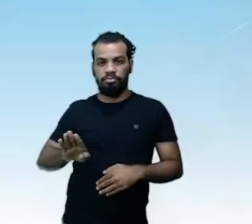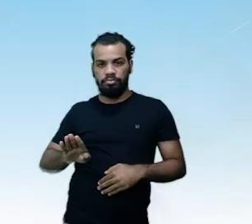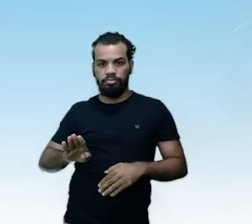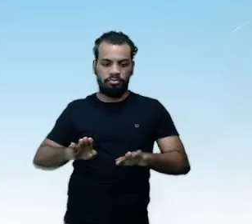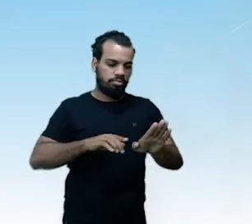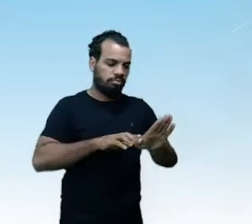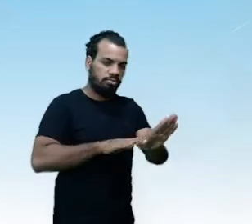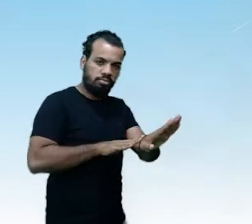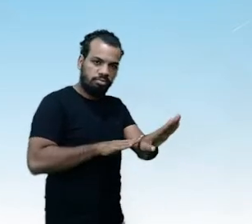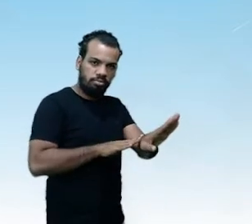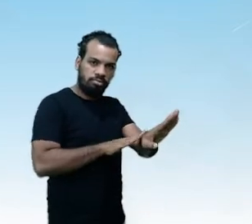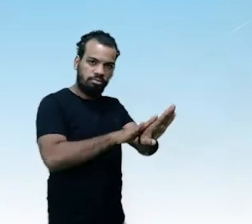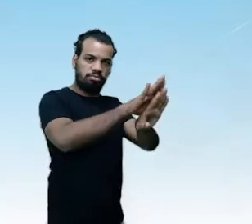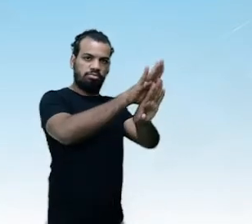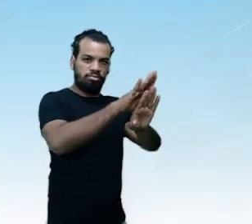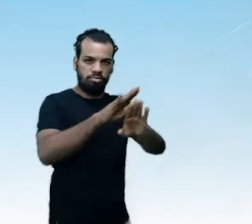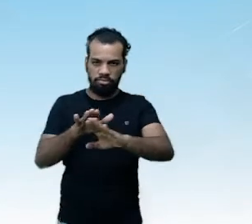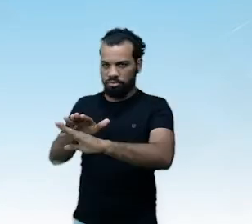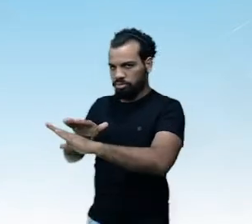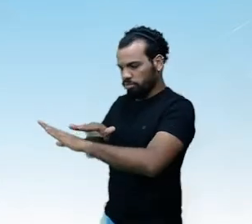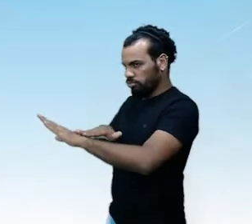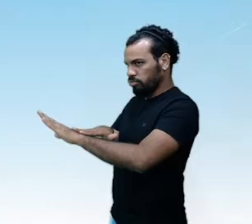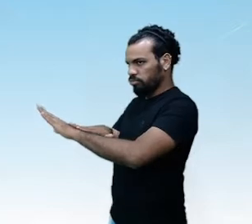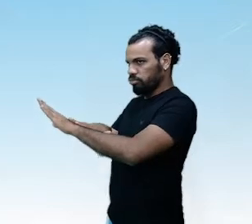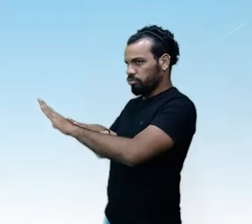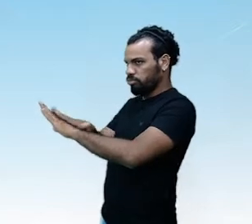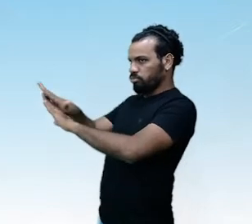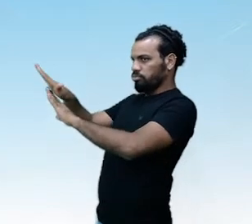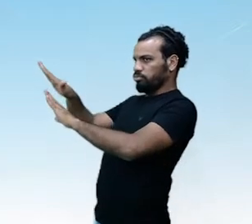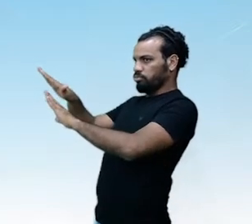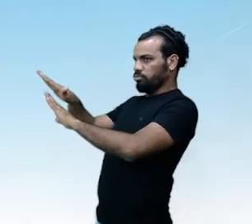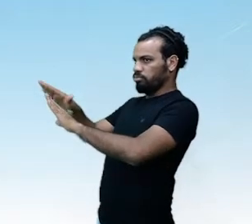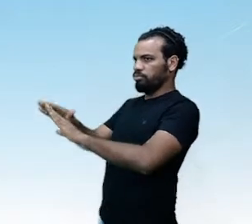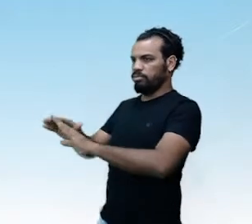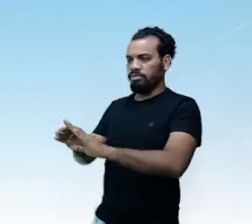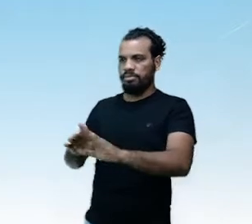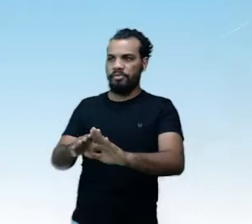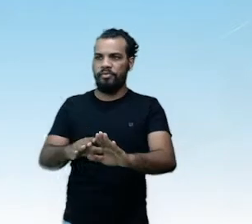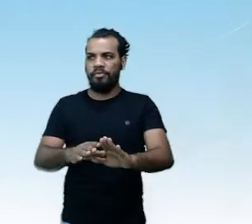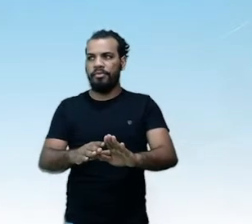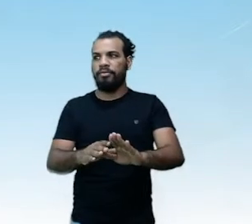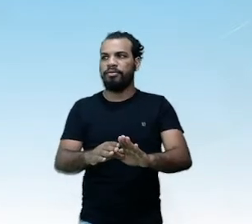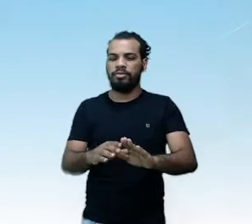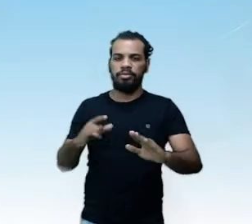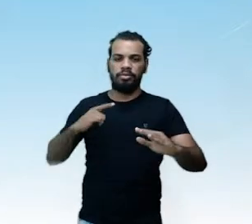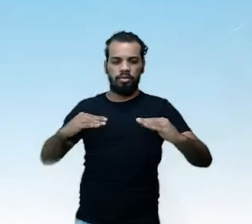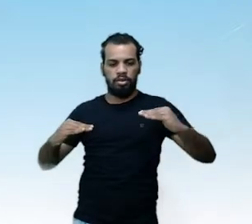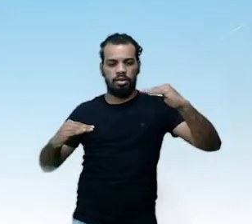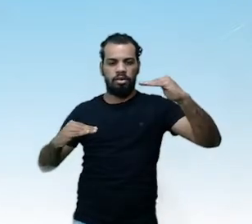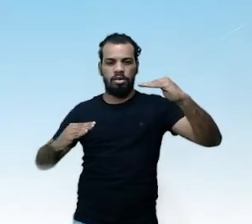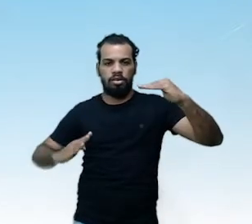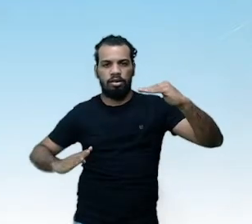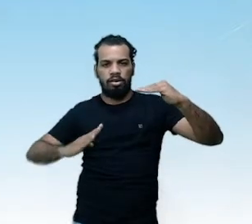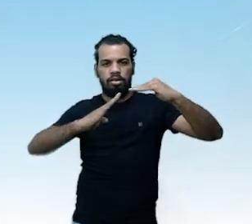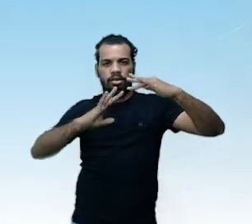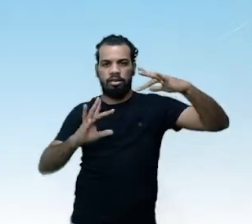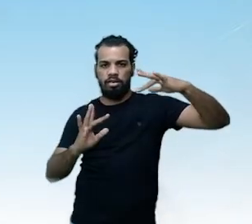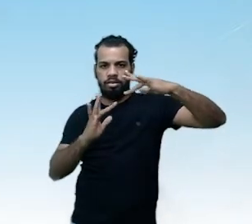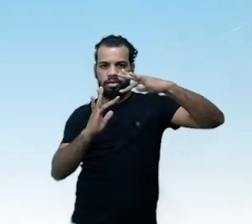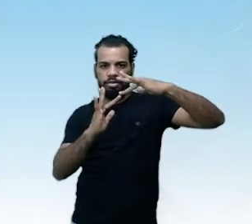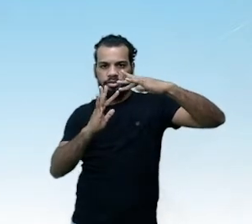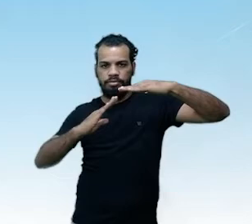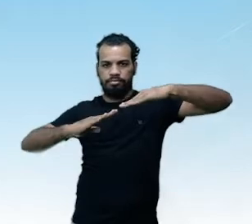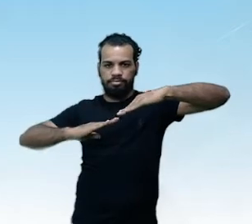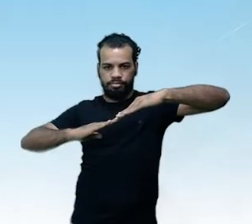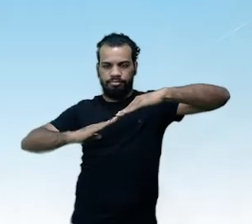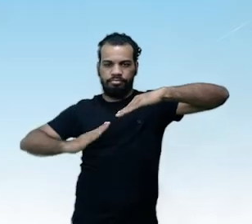nome diz, esse sistema é um plano que liga duas alturas que são diferentes, como